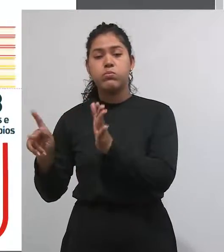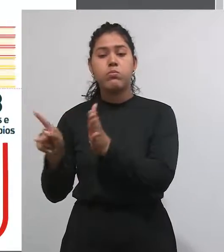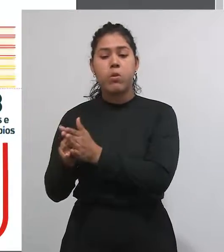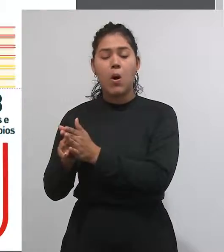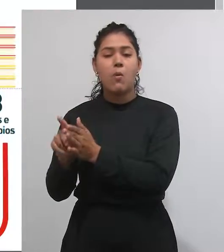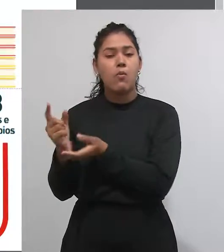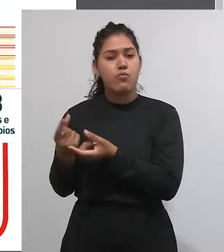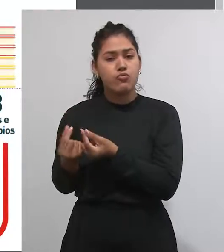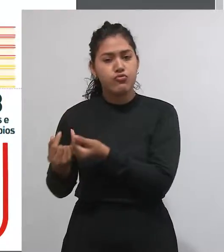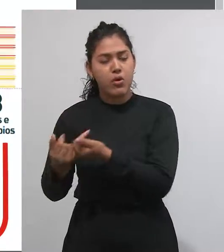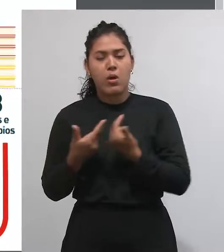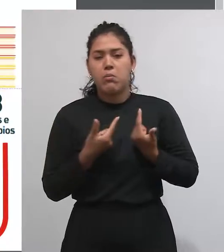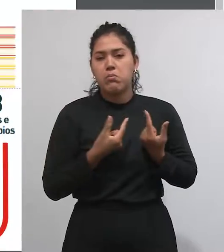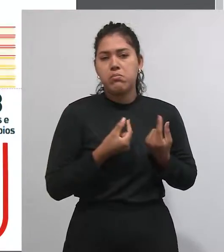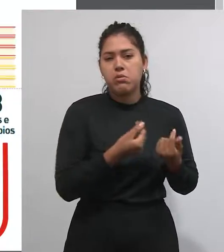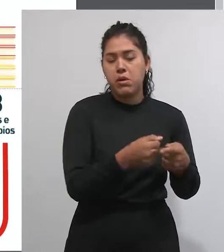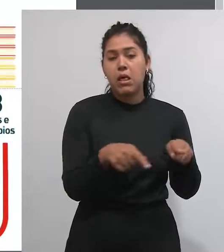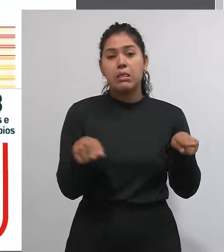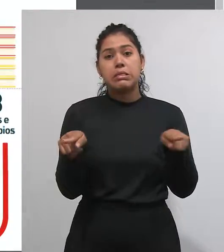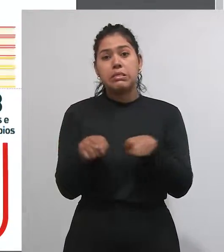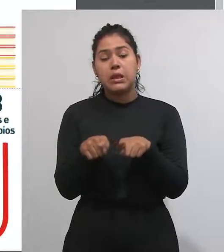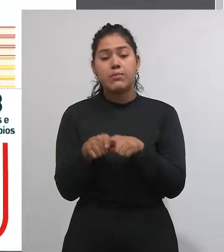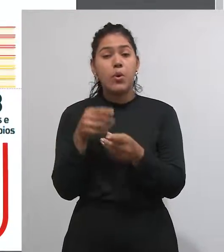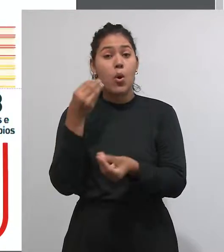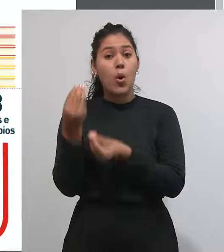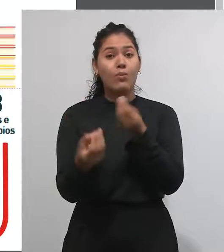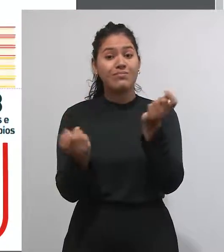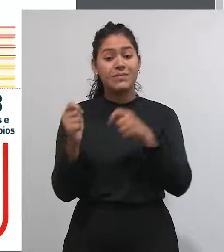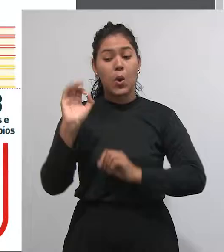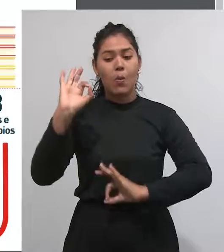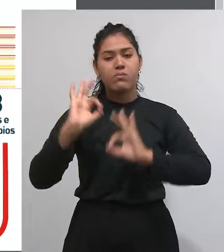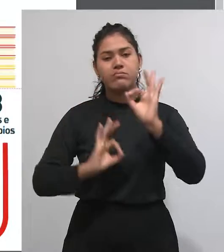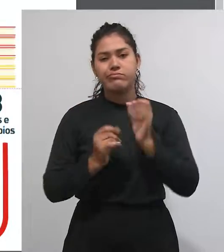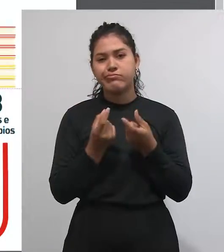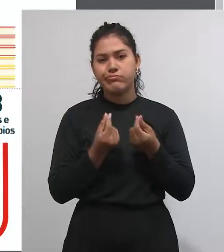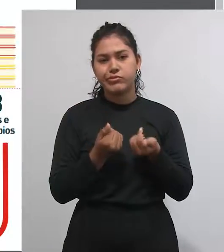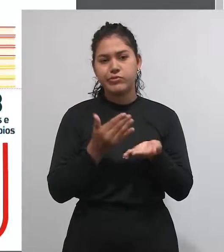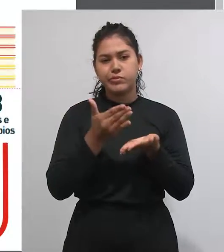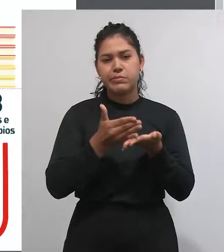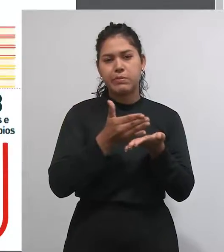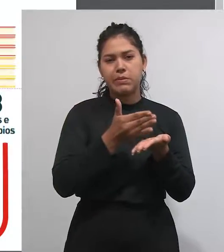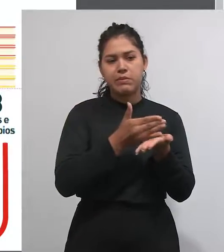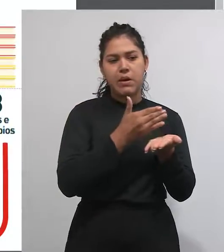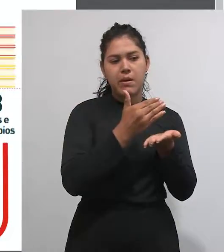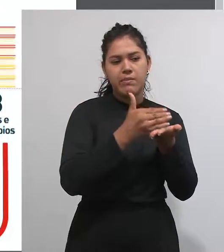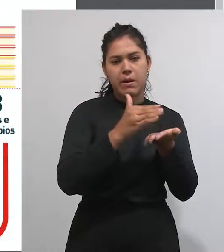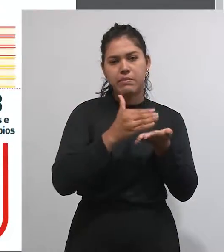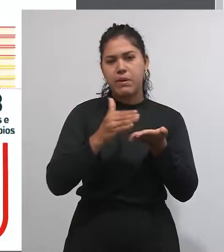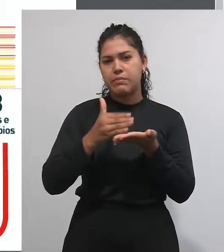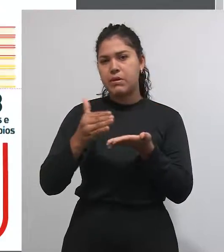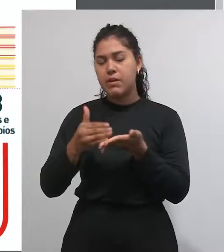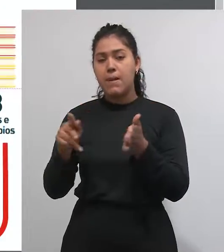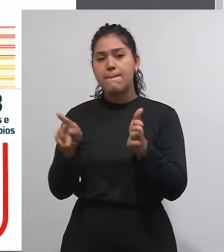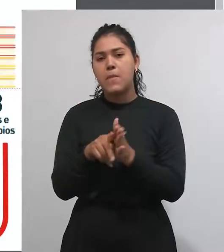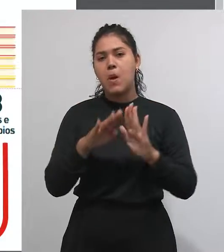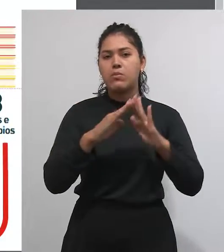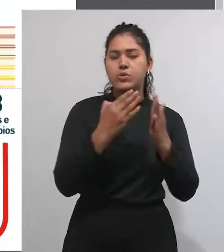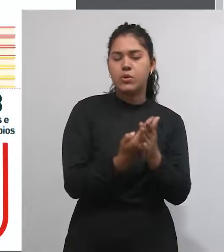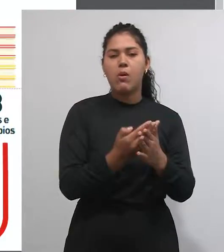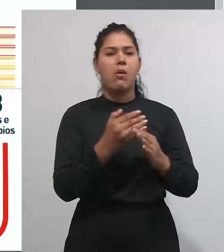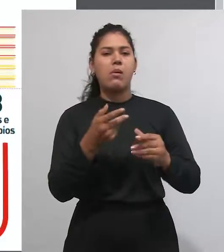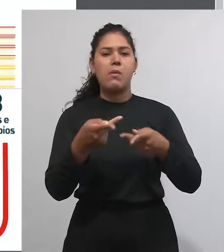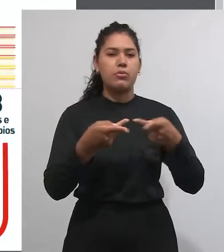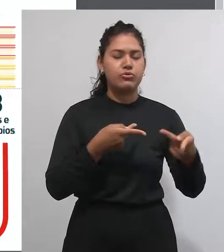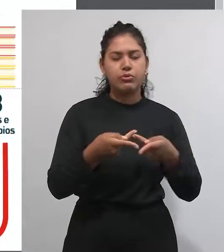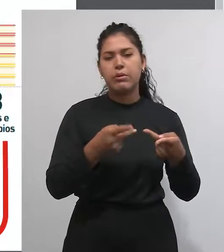as finanças, o planejamento e a repartição do recurso para a destinação dos programas e